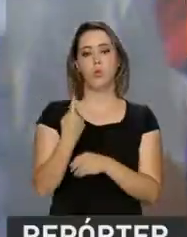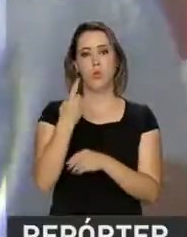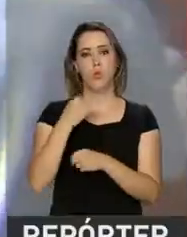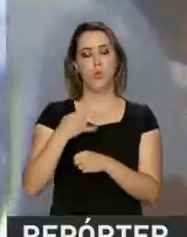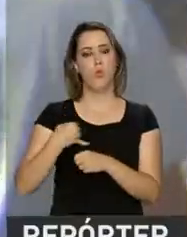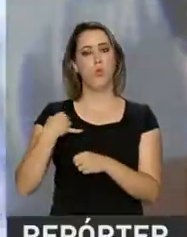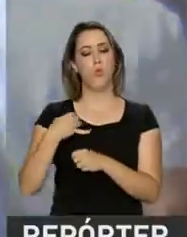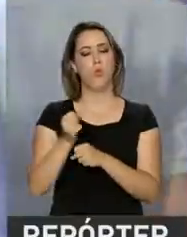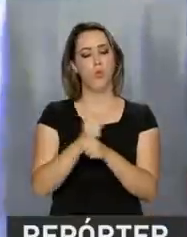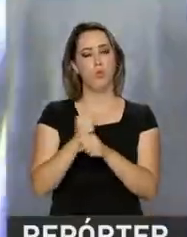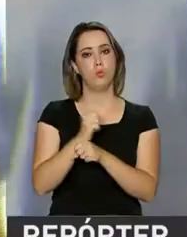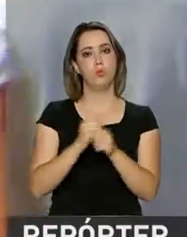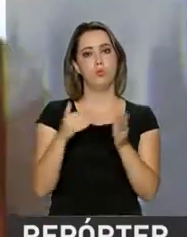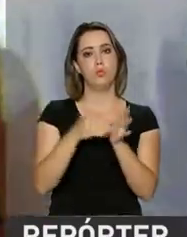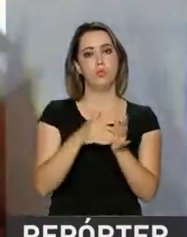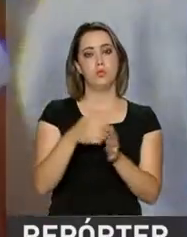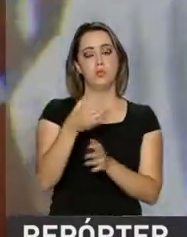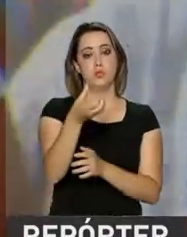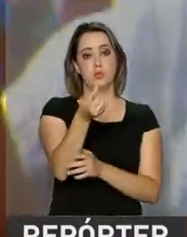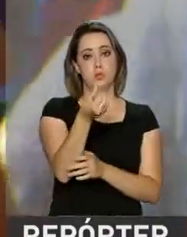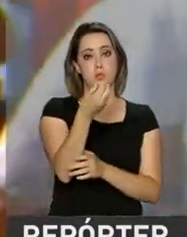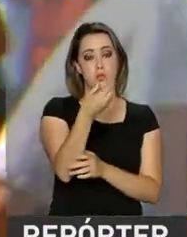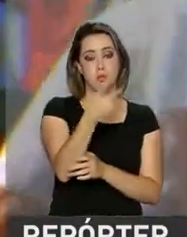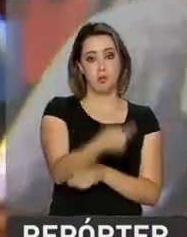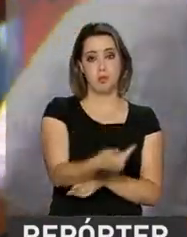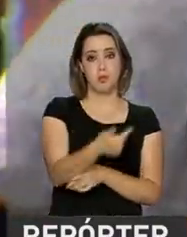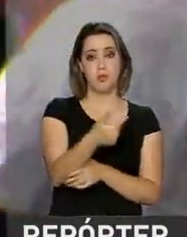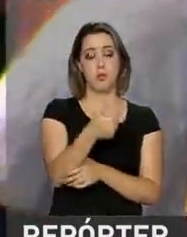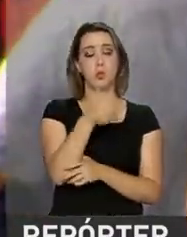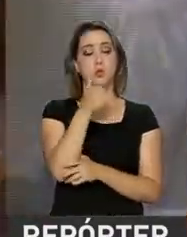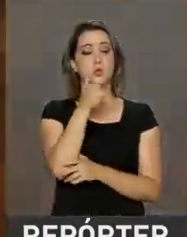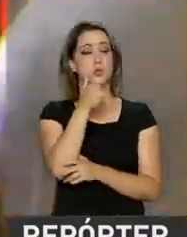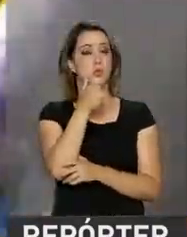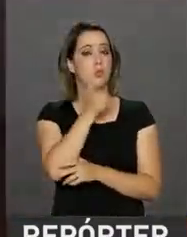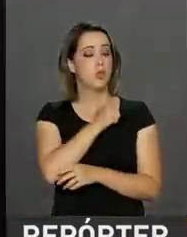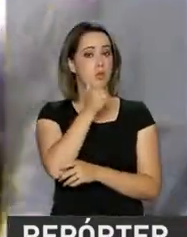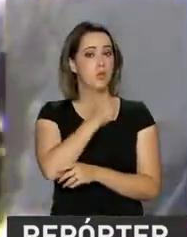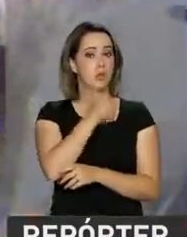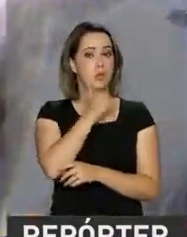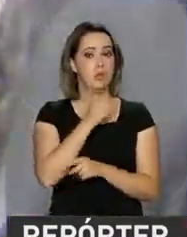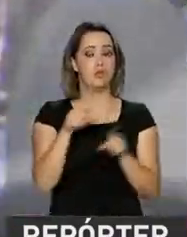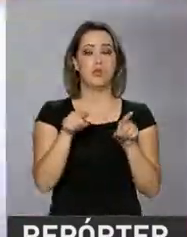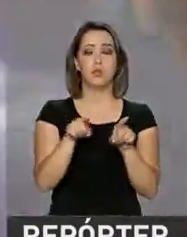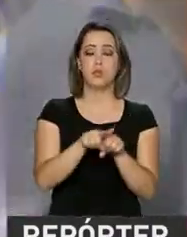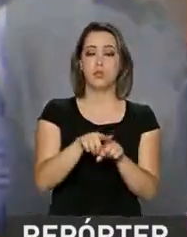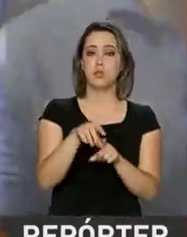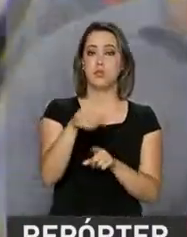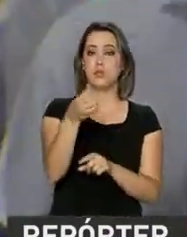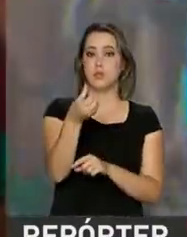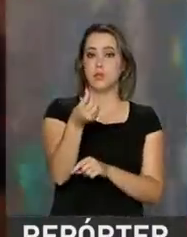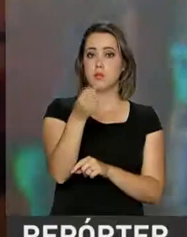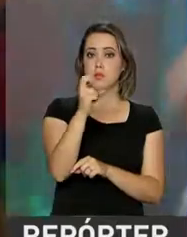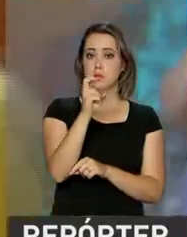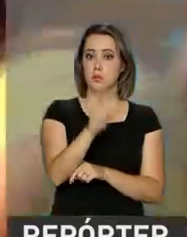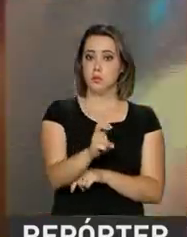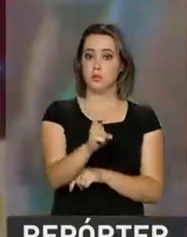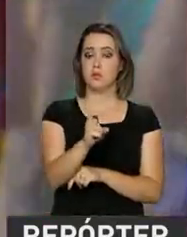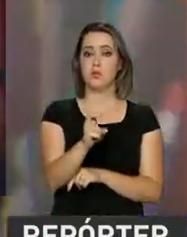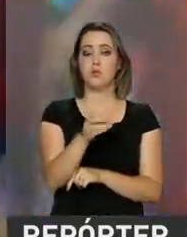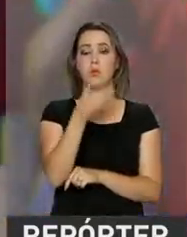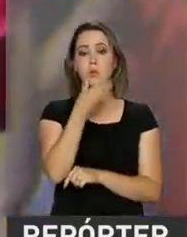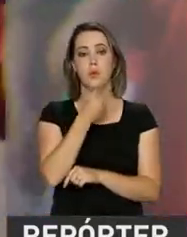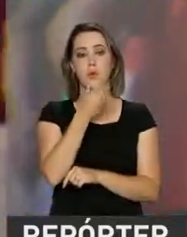chegar a 62 anos para as mulheres se aposentarem em 2036 e 65 anos para homens